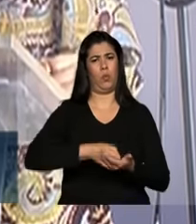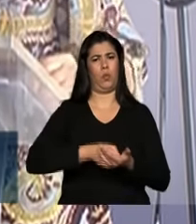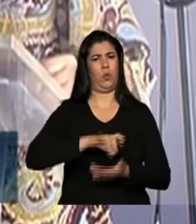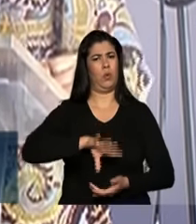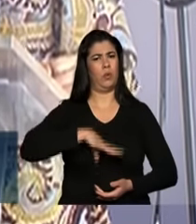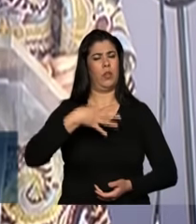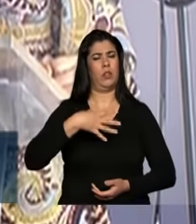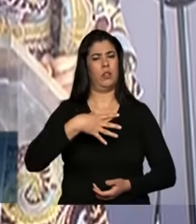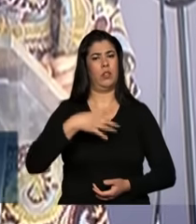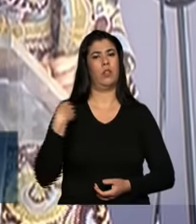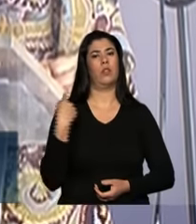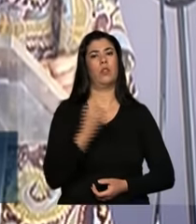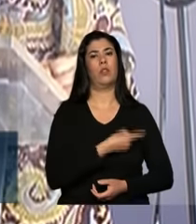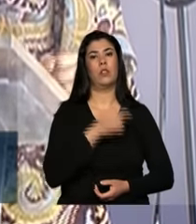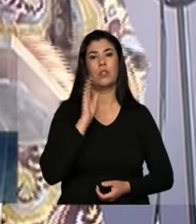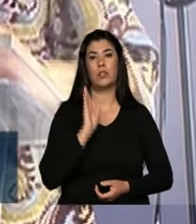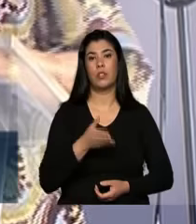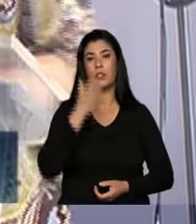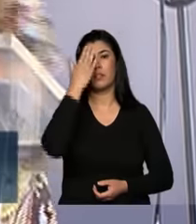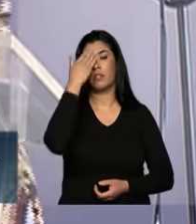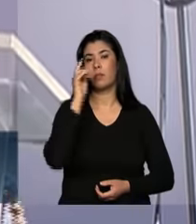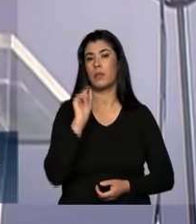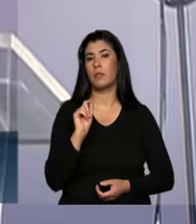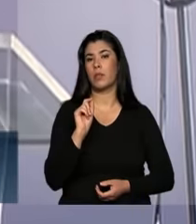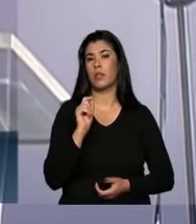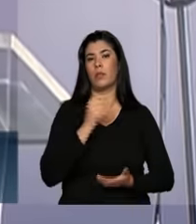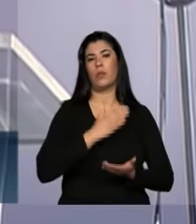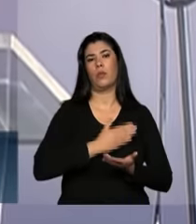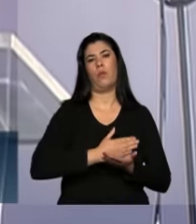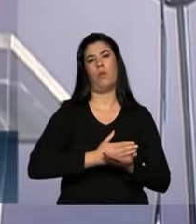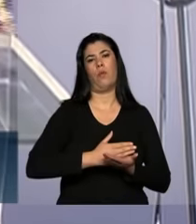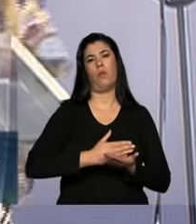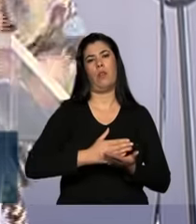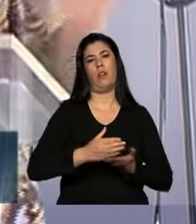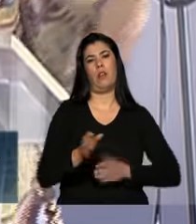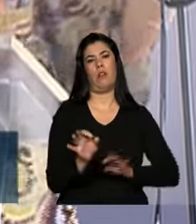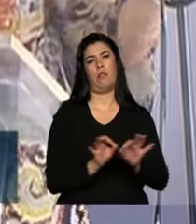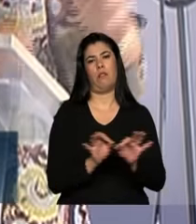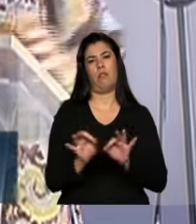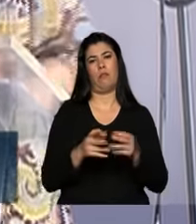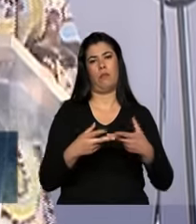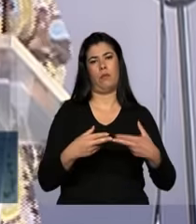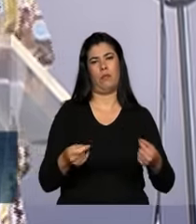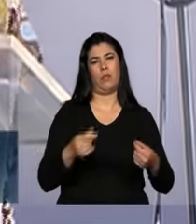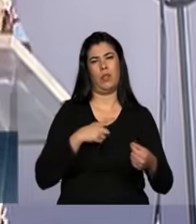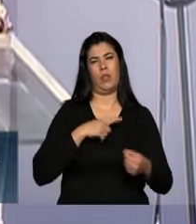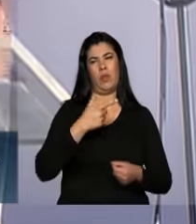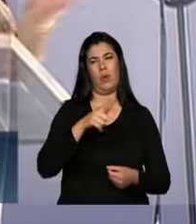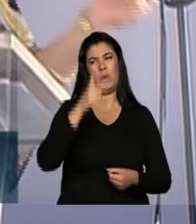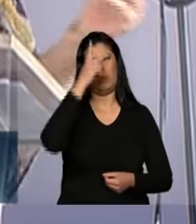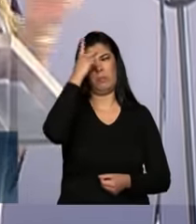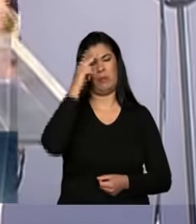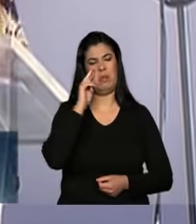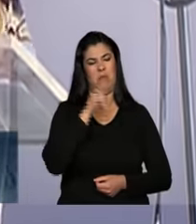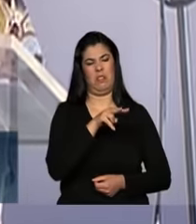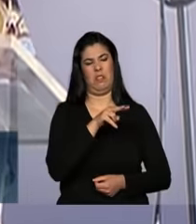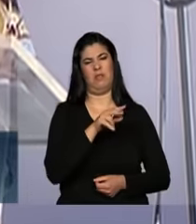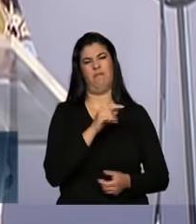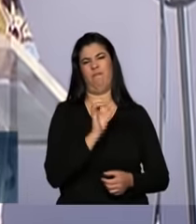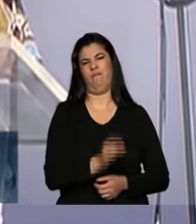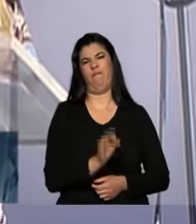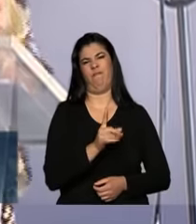Nós sabemos que quando você começa a fazer uma coisa, tem muita gente que olha e fala, não vai dar